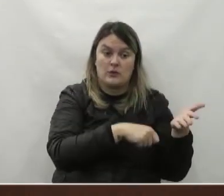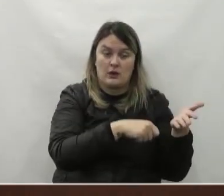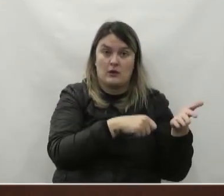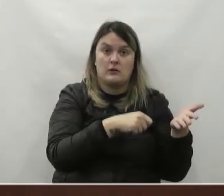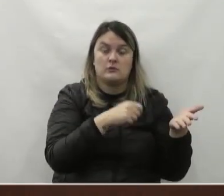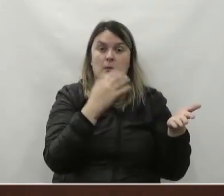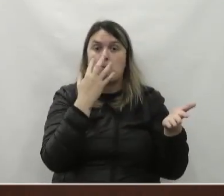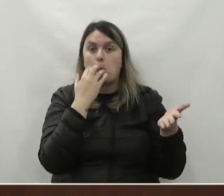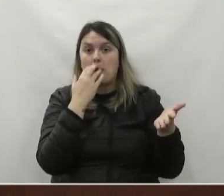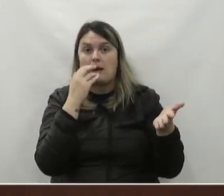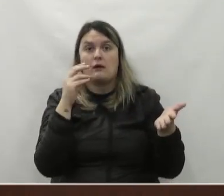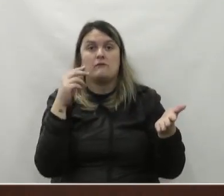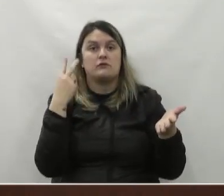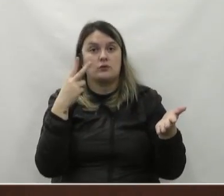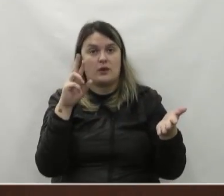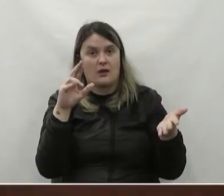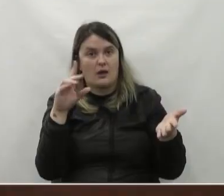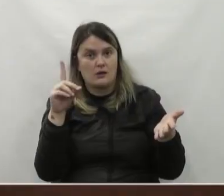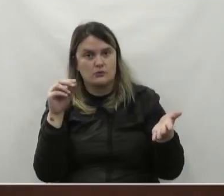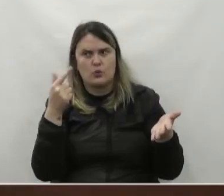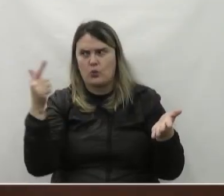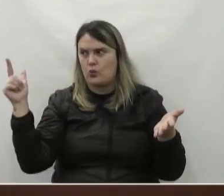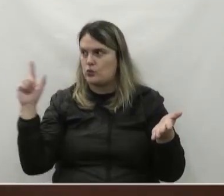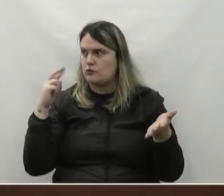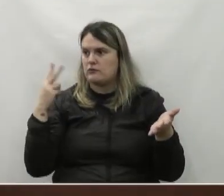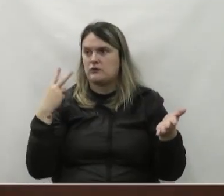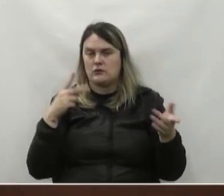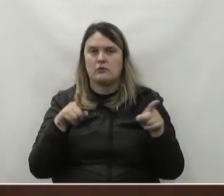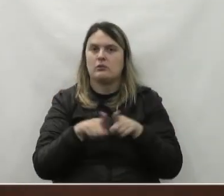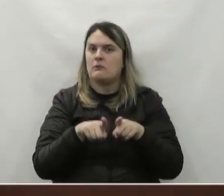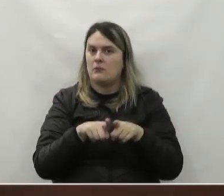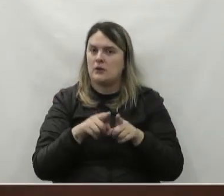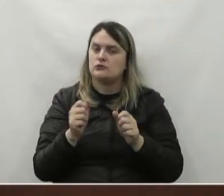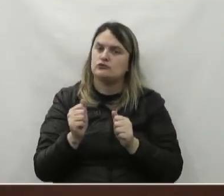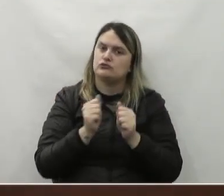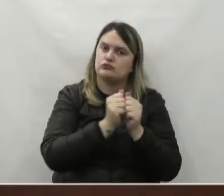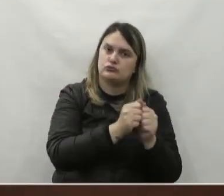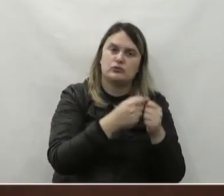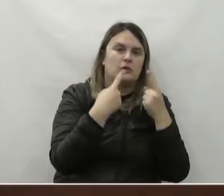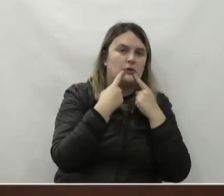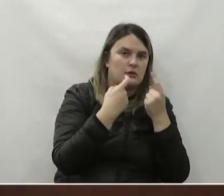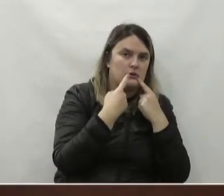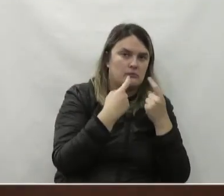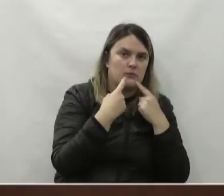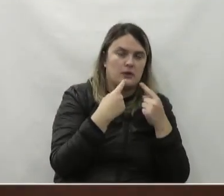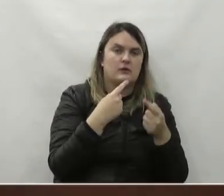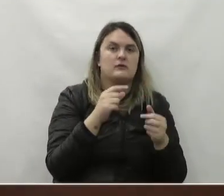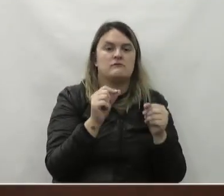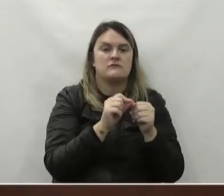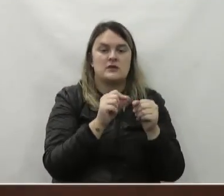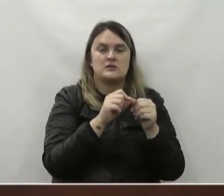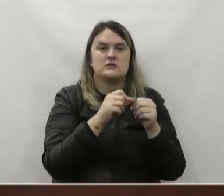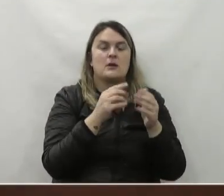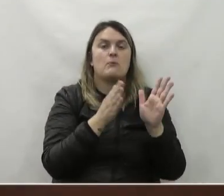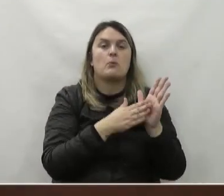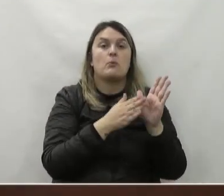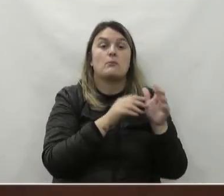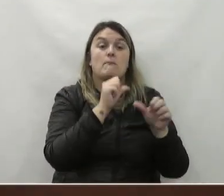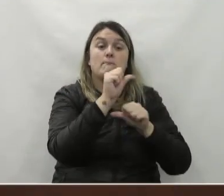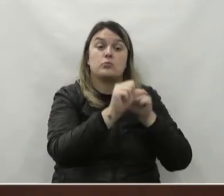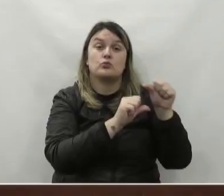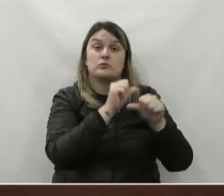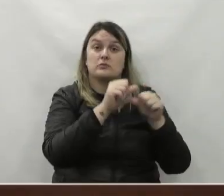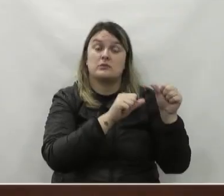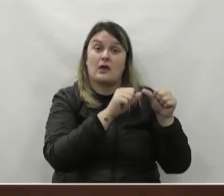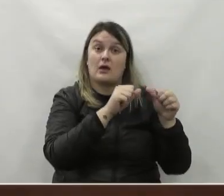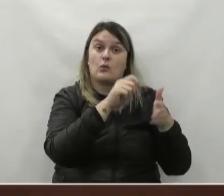Borracha, o vereador Sass, e depois todos os vereadores fizeram parte, né, de algumas modificações que foram feitas